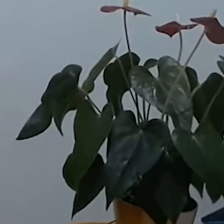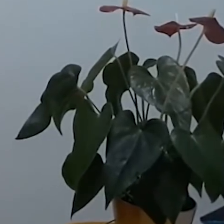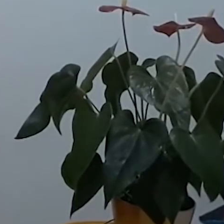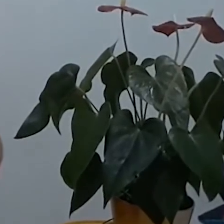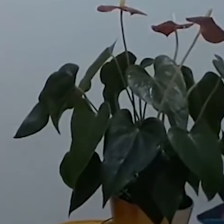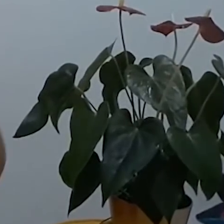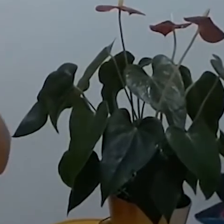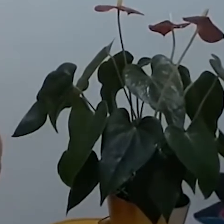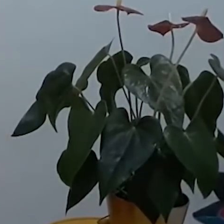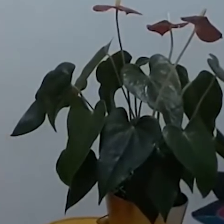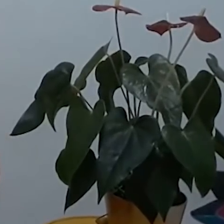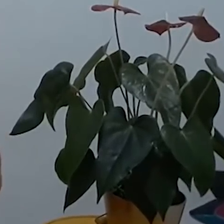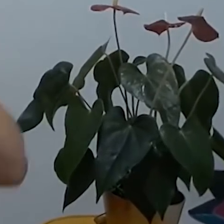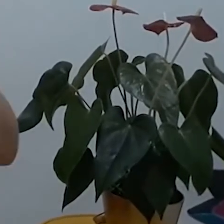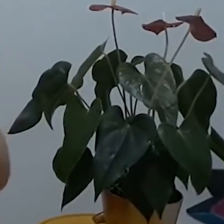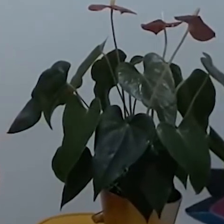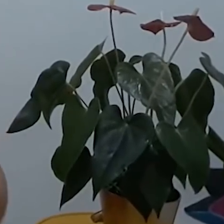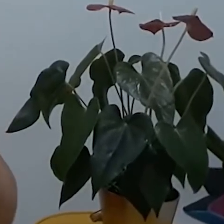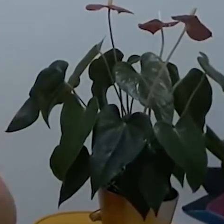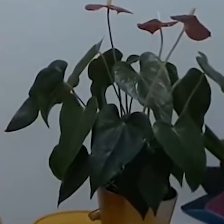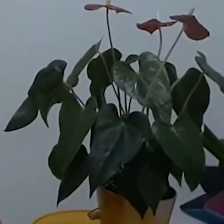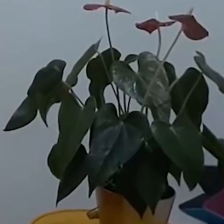O que é que a baiana tem?